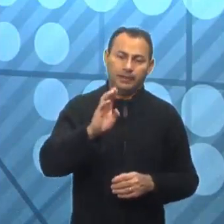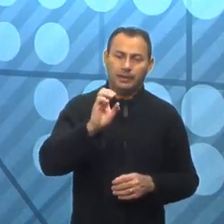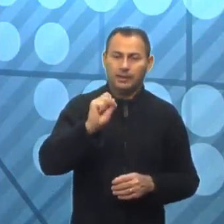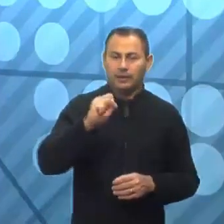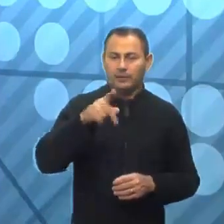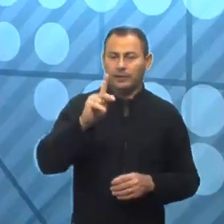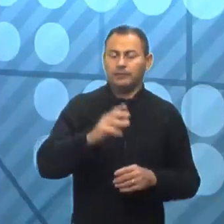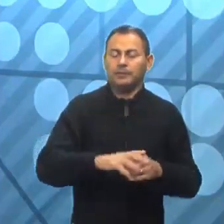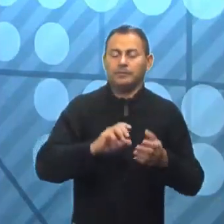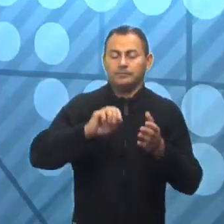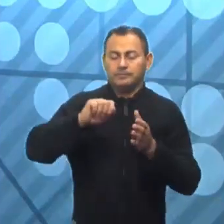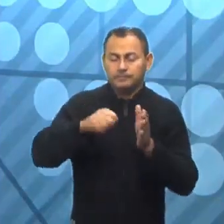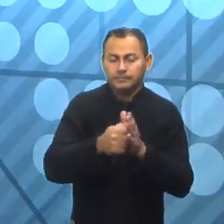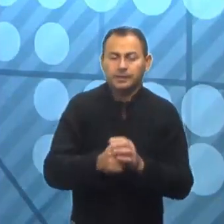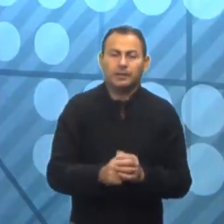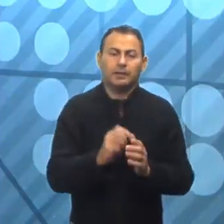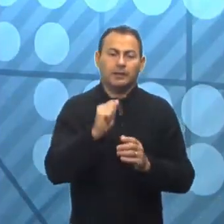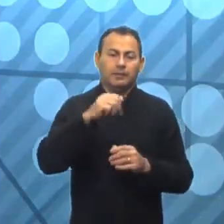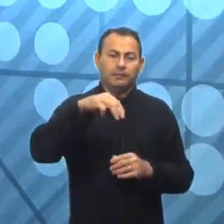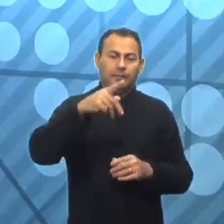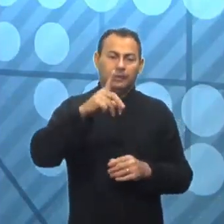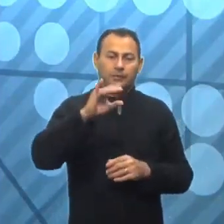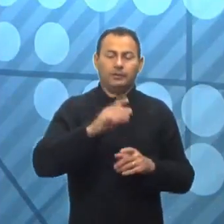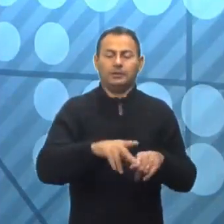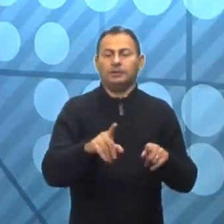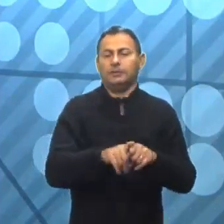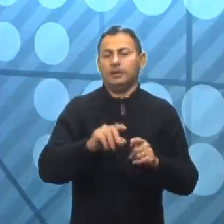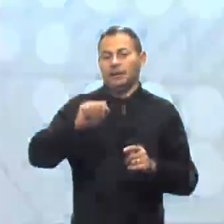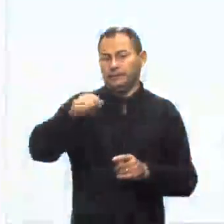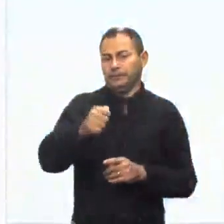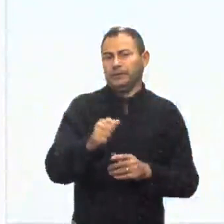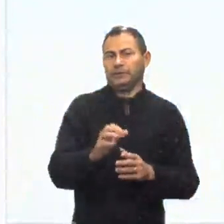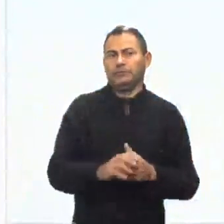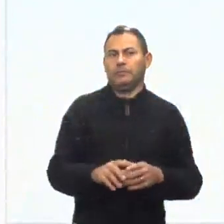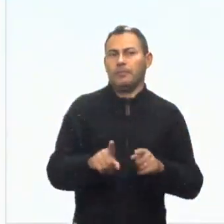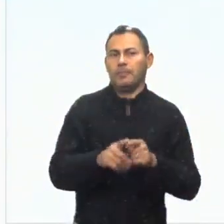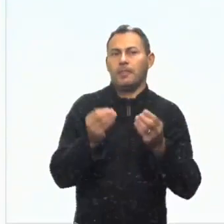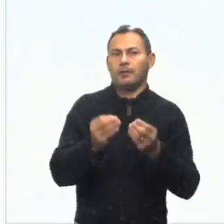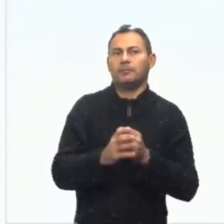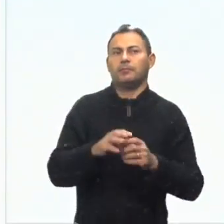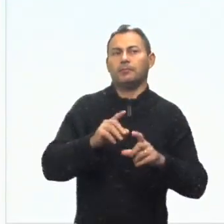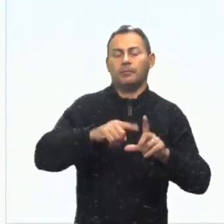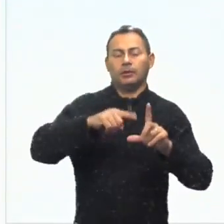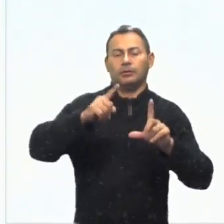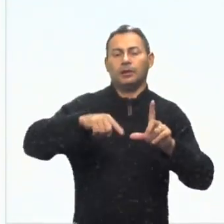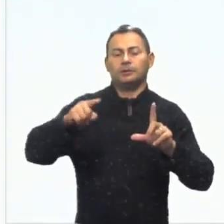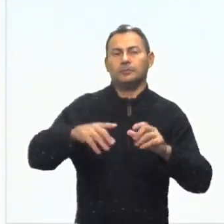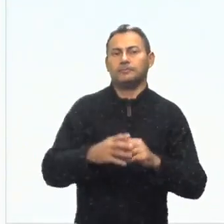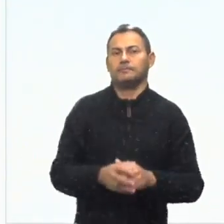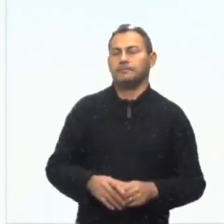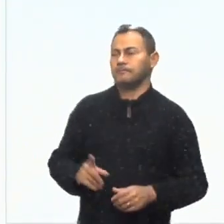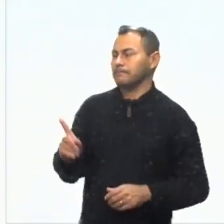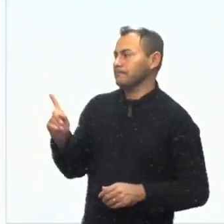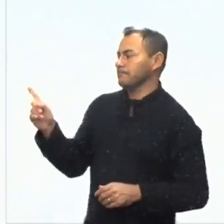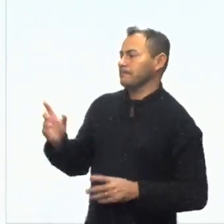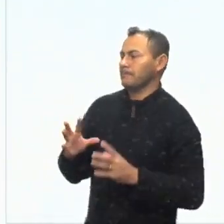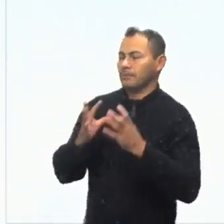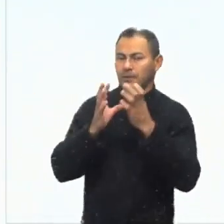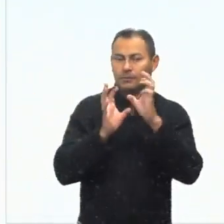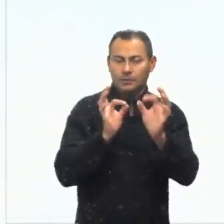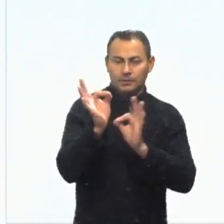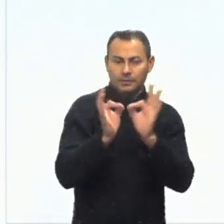vai chavear a fase. Observando aqui no slide, como que é esse tipo de modulação? O